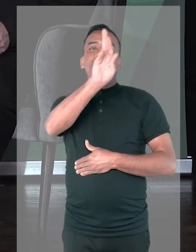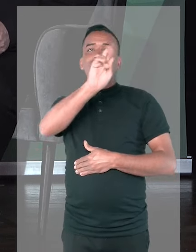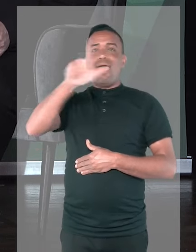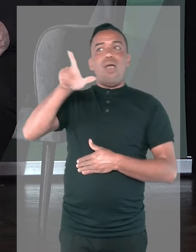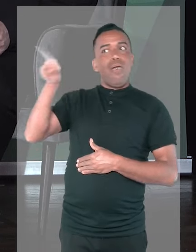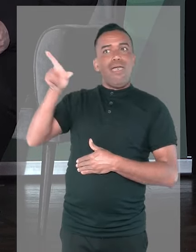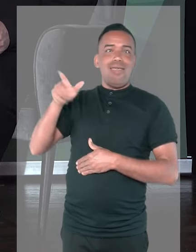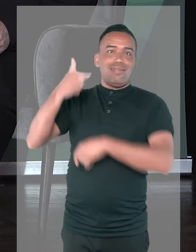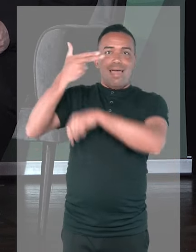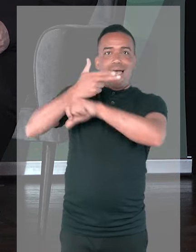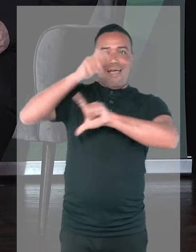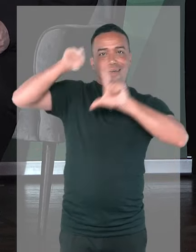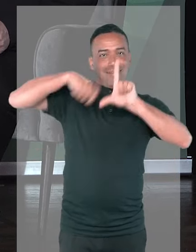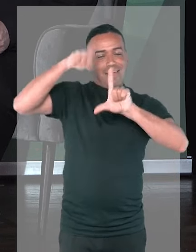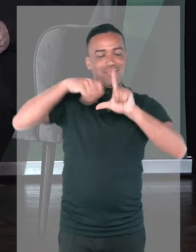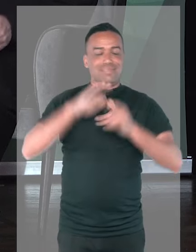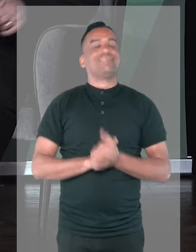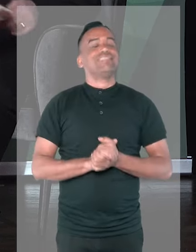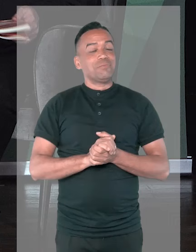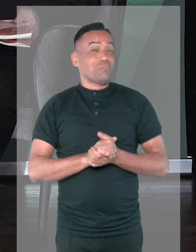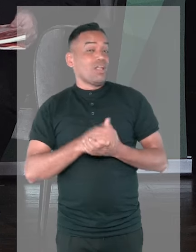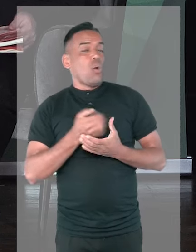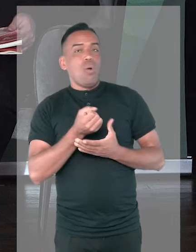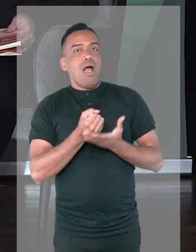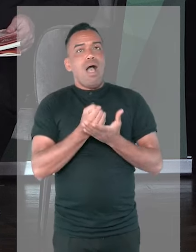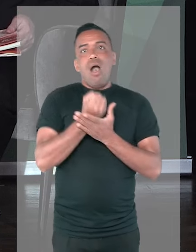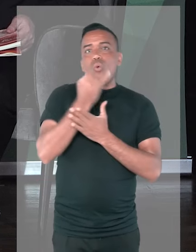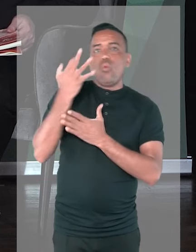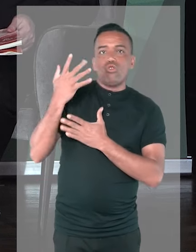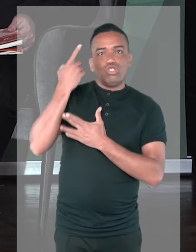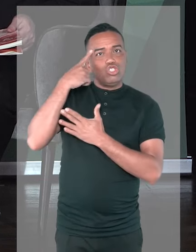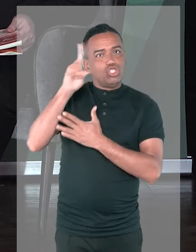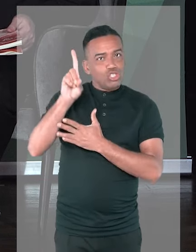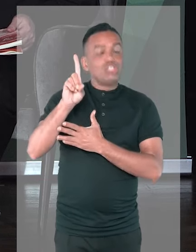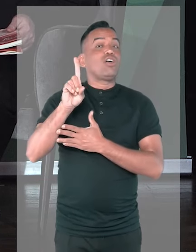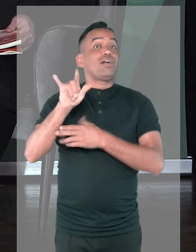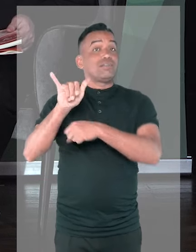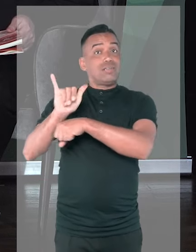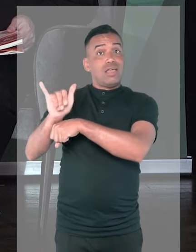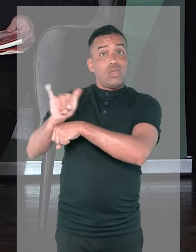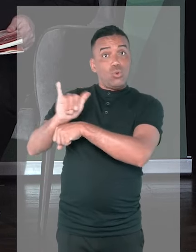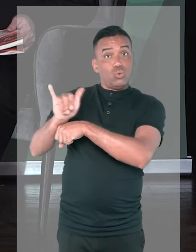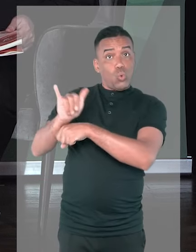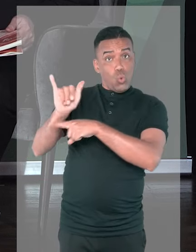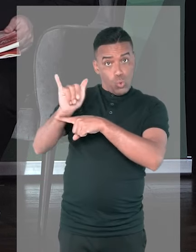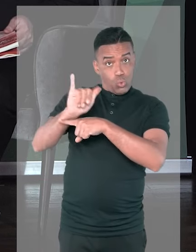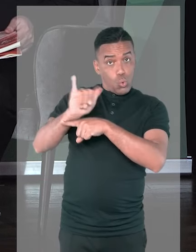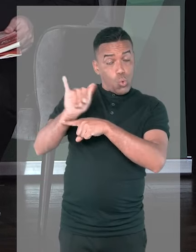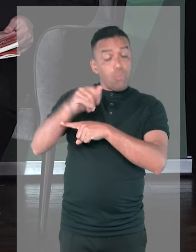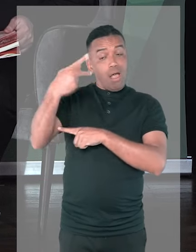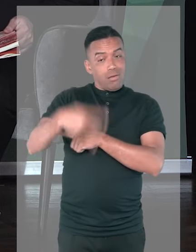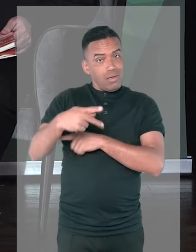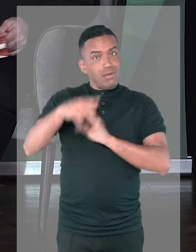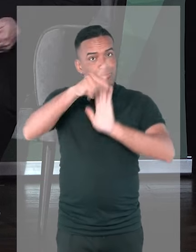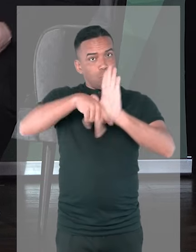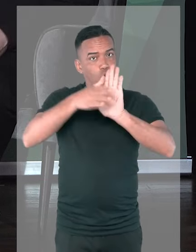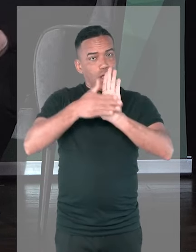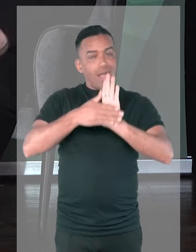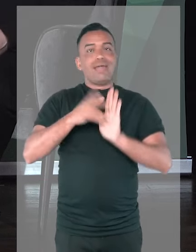gravando. Esse programa, dentro de alguns dias, vai estar disponível no YouTube do Sempre um Papo, que tem